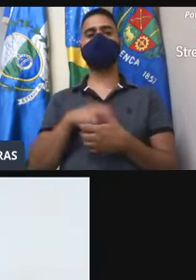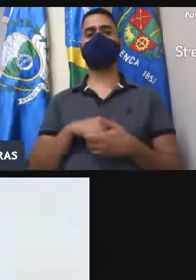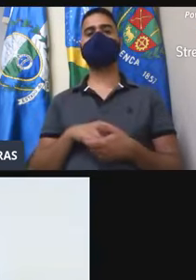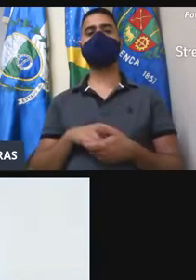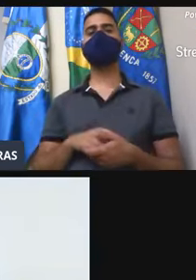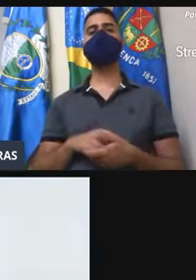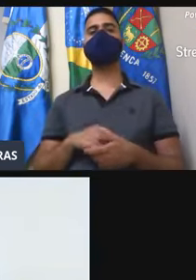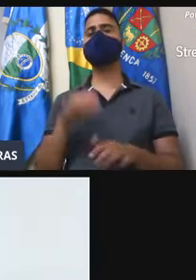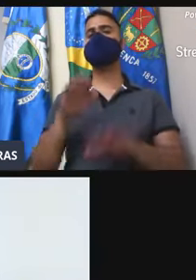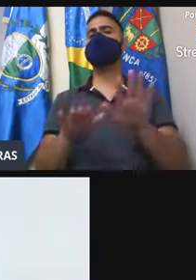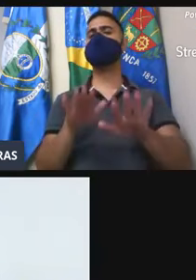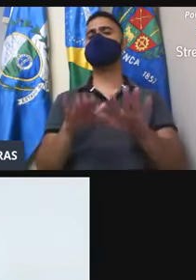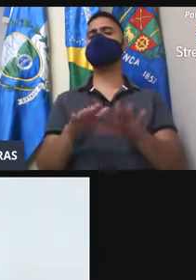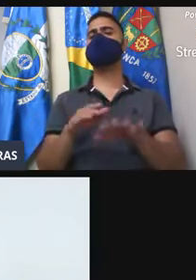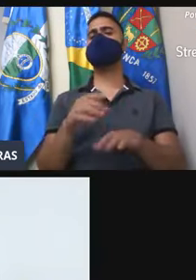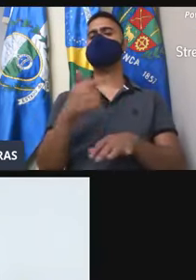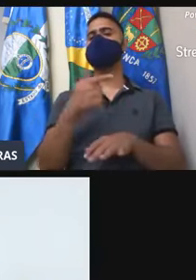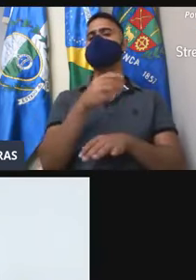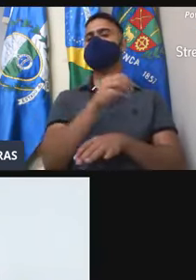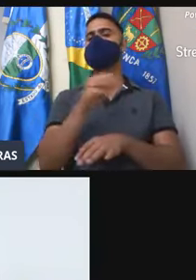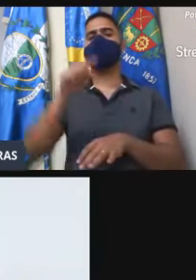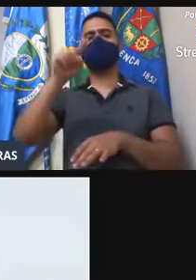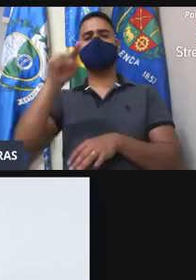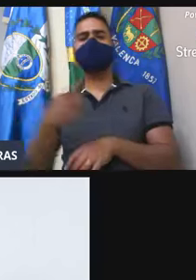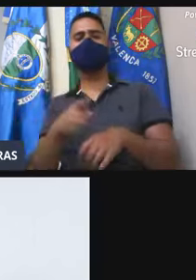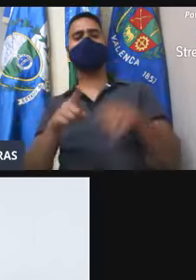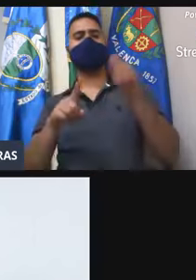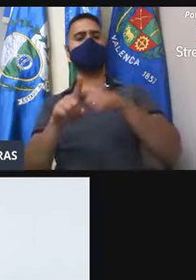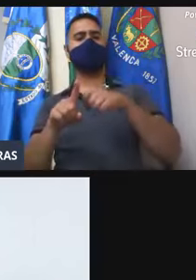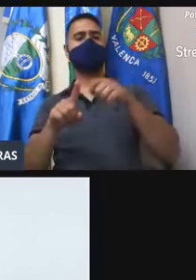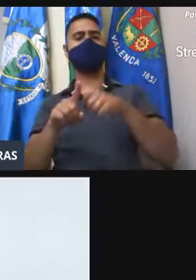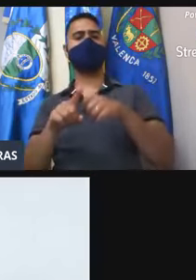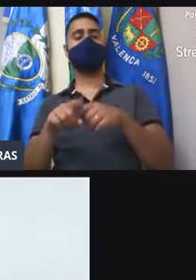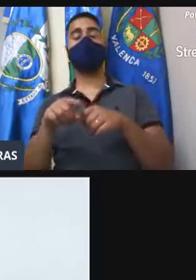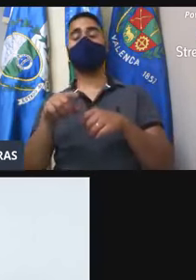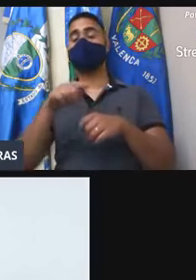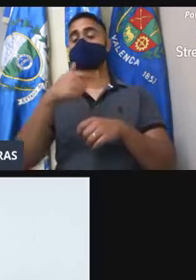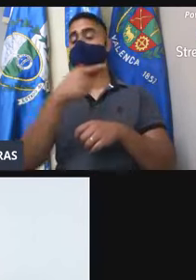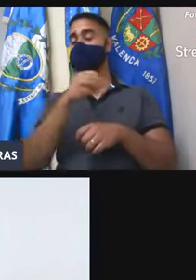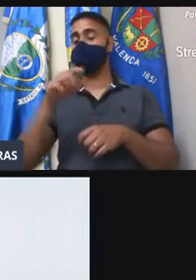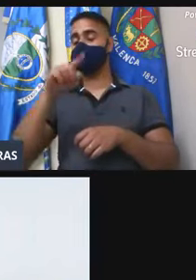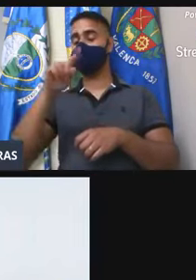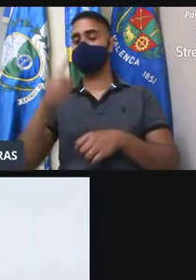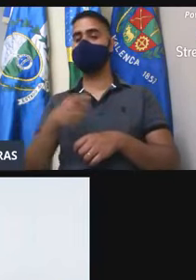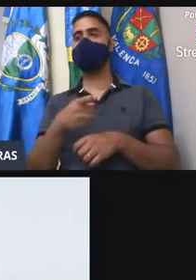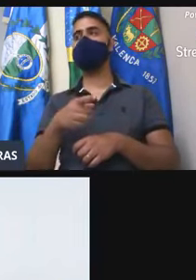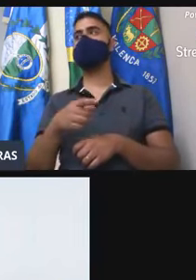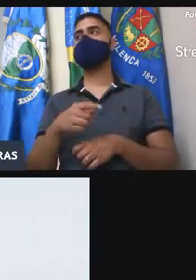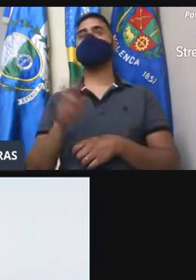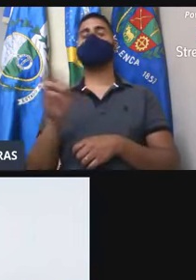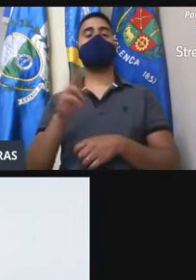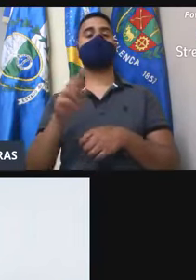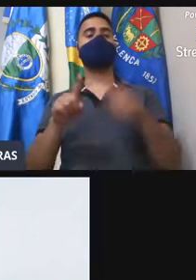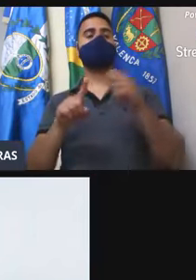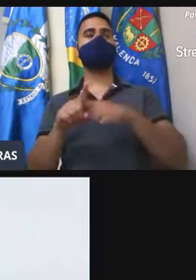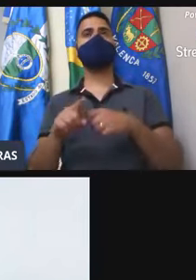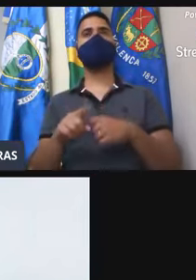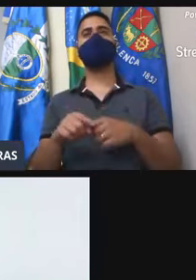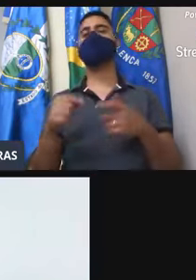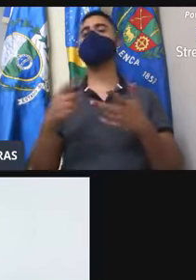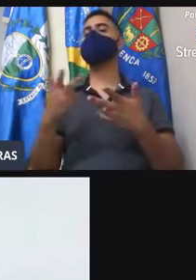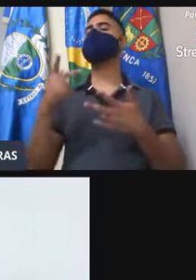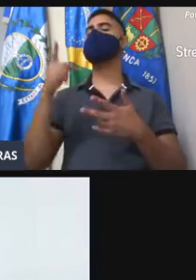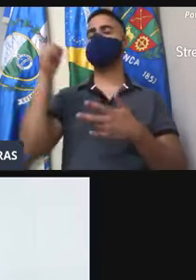considerável valor, de mais ou menos aí R$700 mil por mês, em torno de mais de R$700 mil, ou seja, comprometeria as